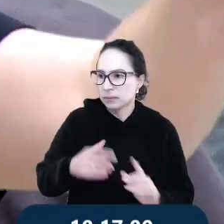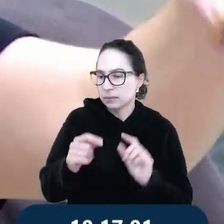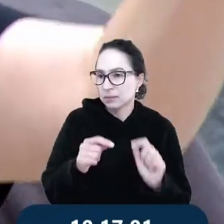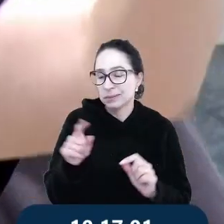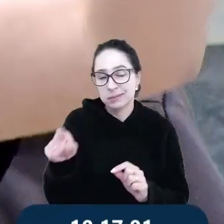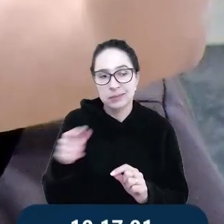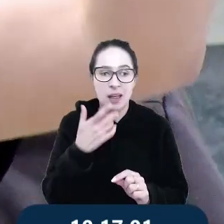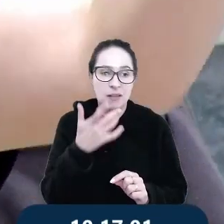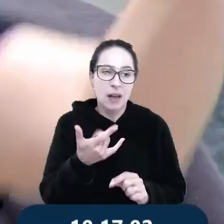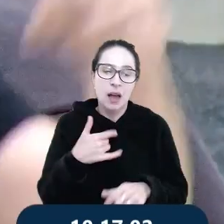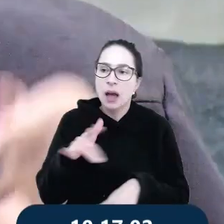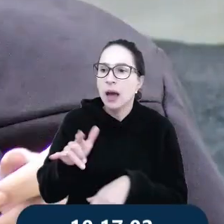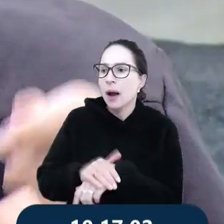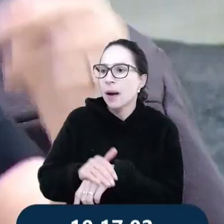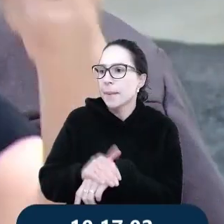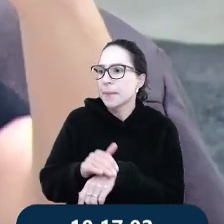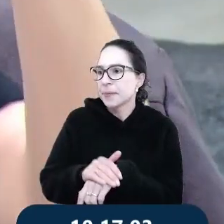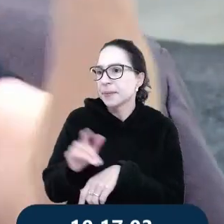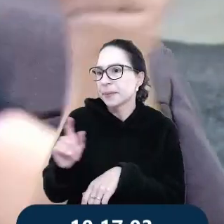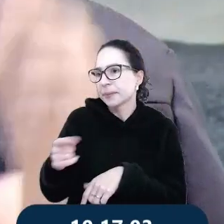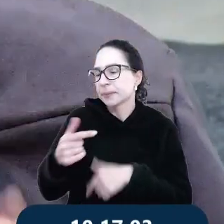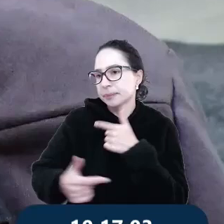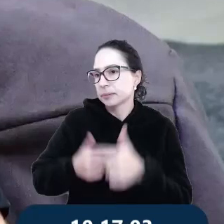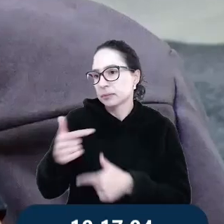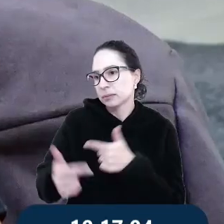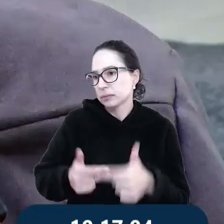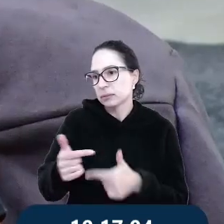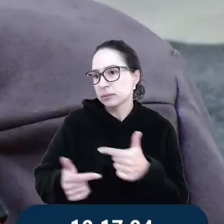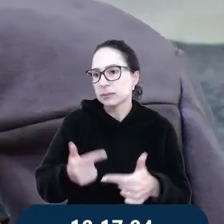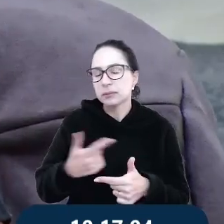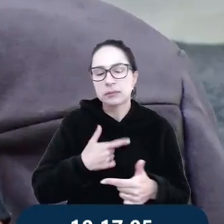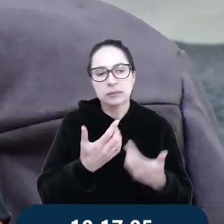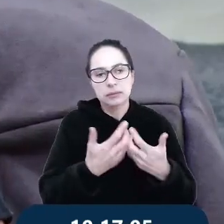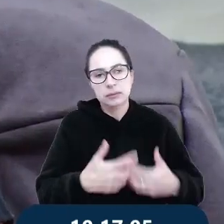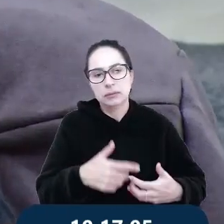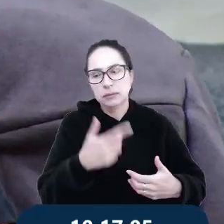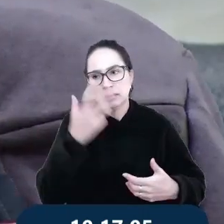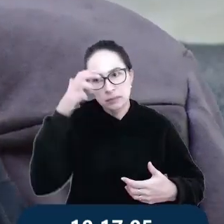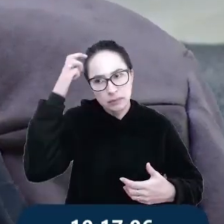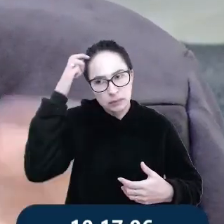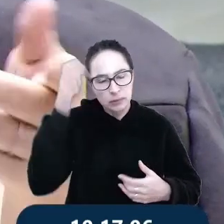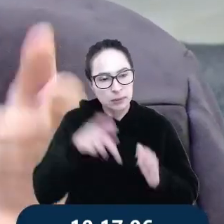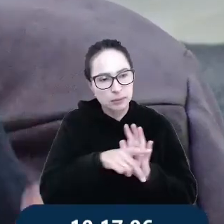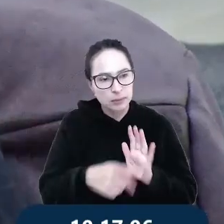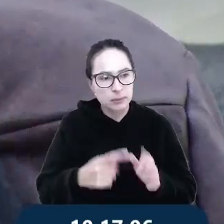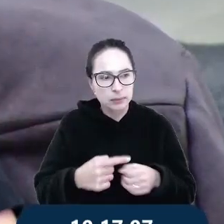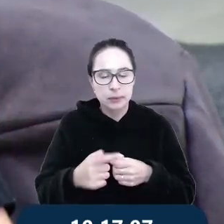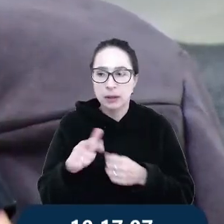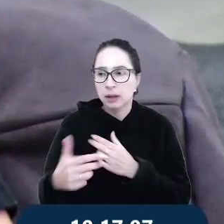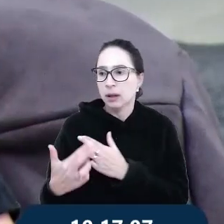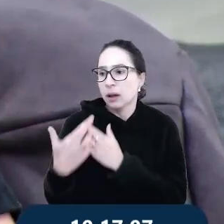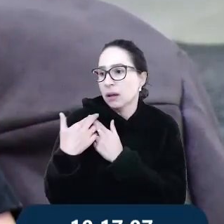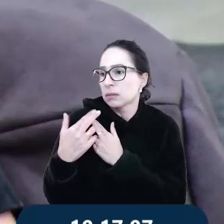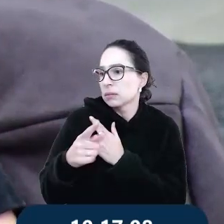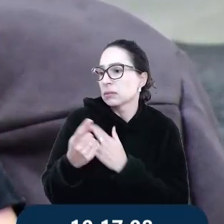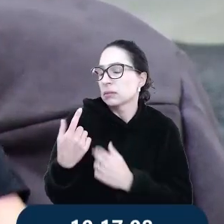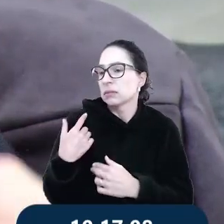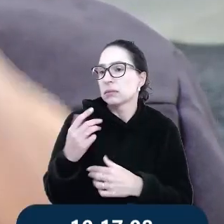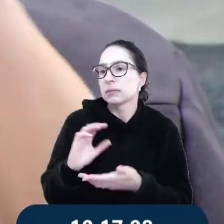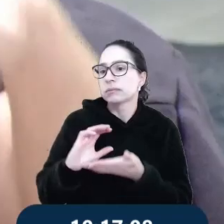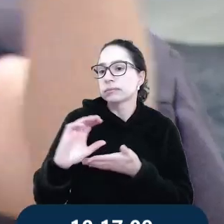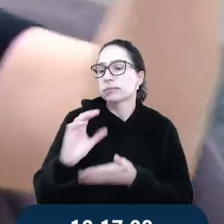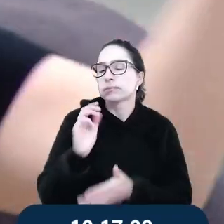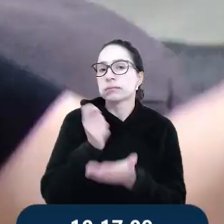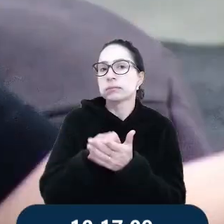na conta do trabalhador, do operador da cultura da cidade, a responsabilidade de bancar aquele prédio,